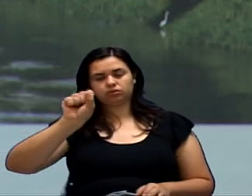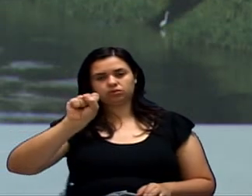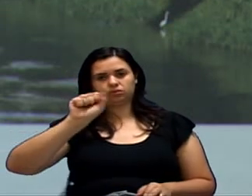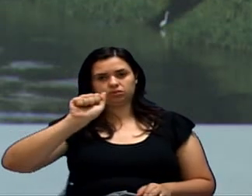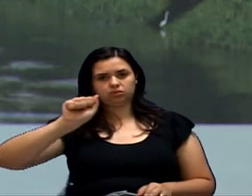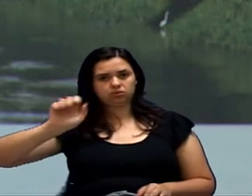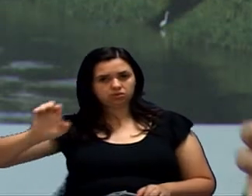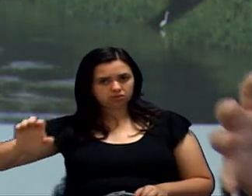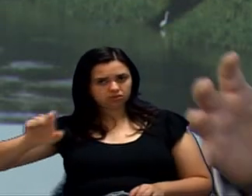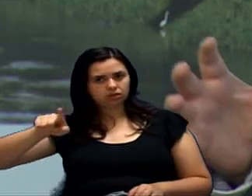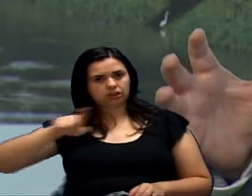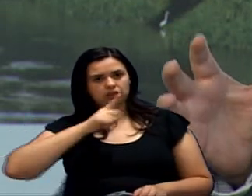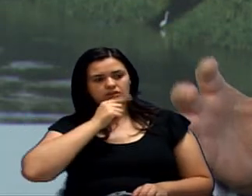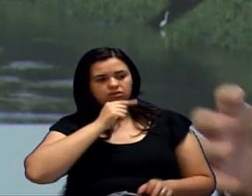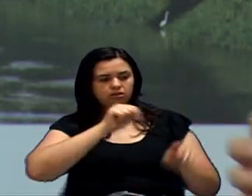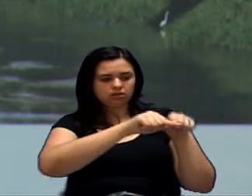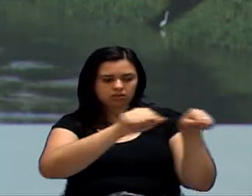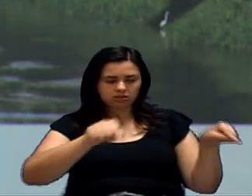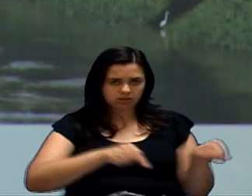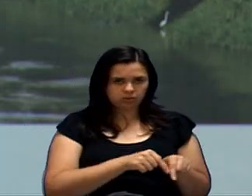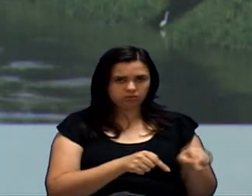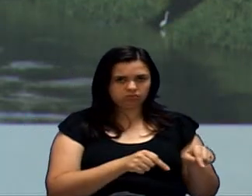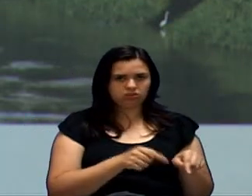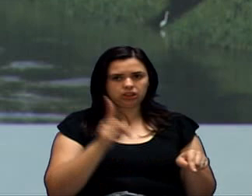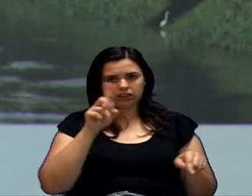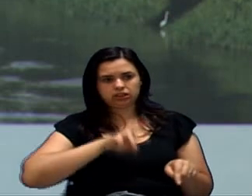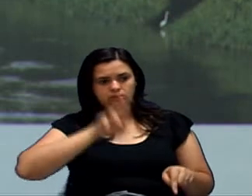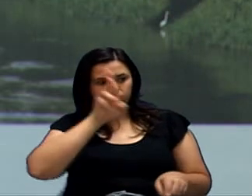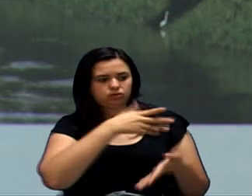o SAI estava tomando providências